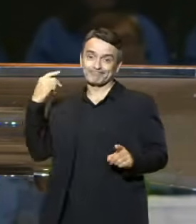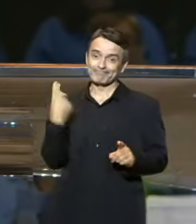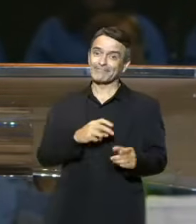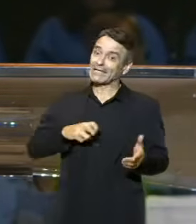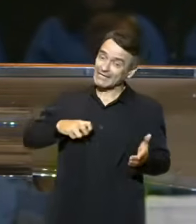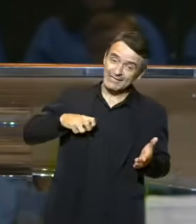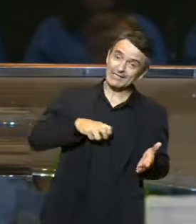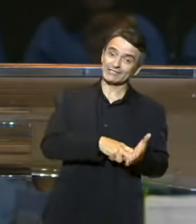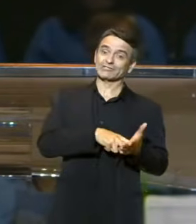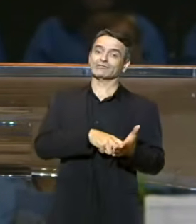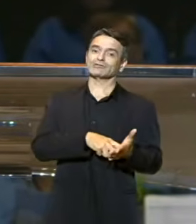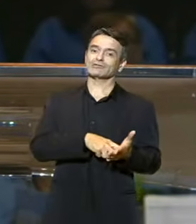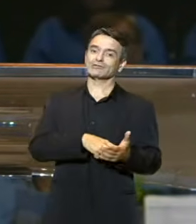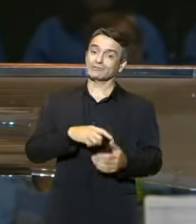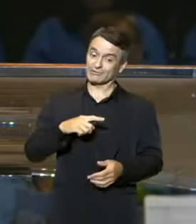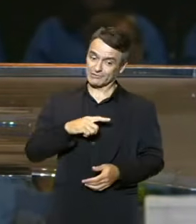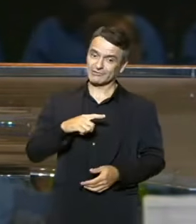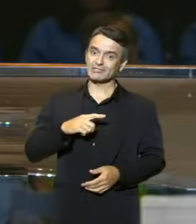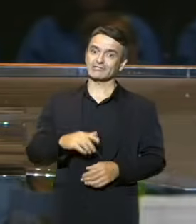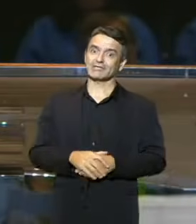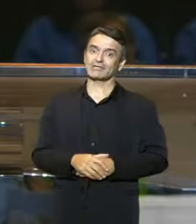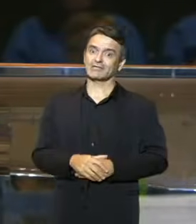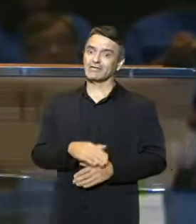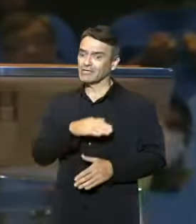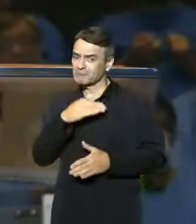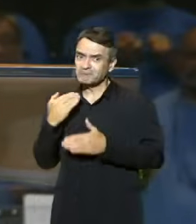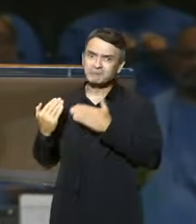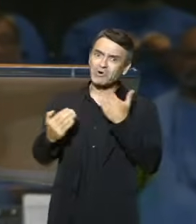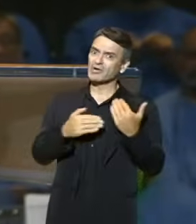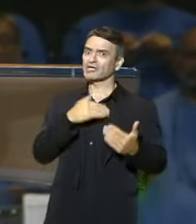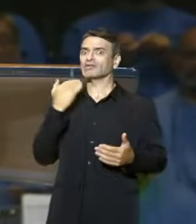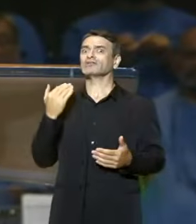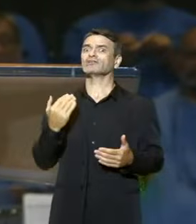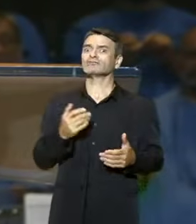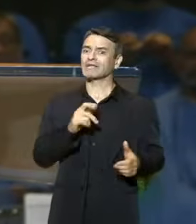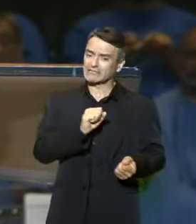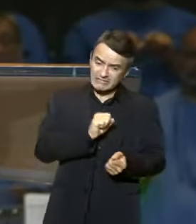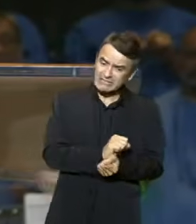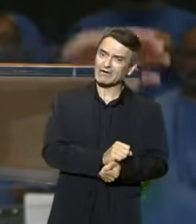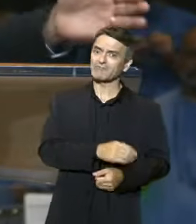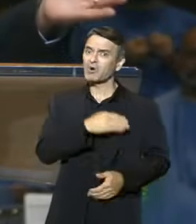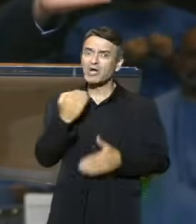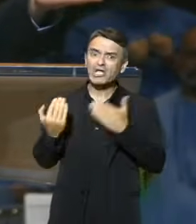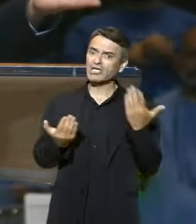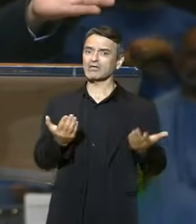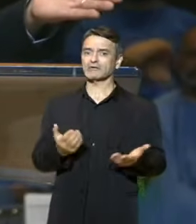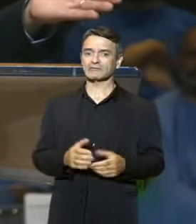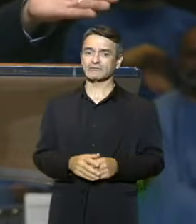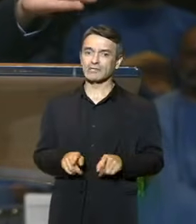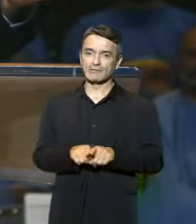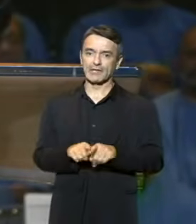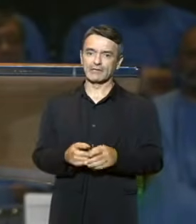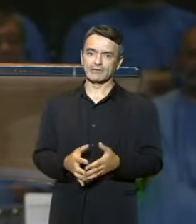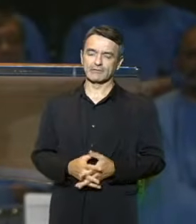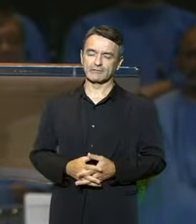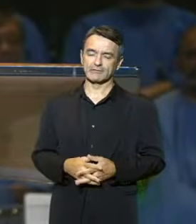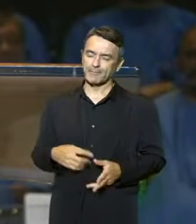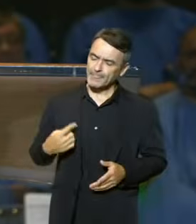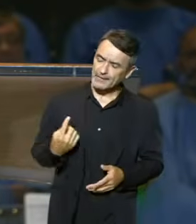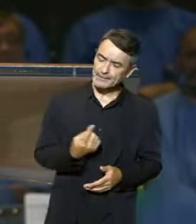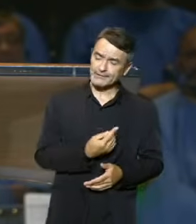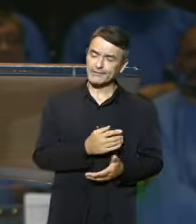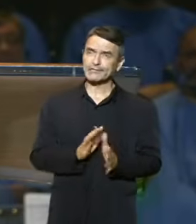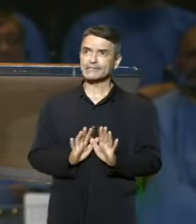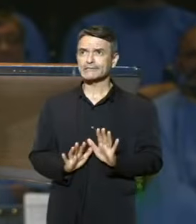de tantos que foram mortos no meio da escravidão do deserto. E a gente vai passando pelos